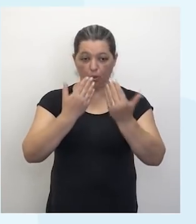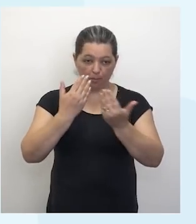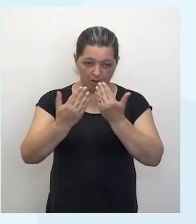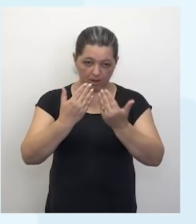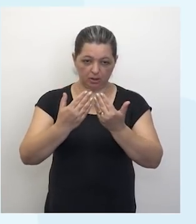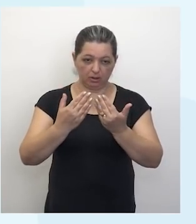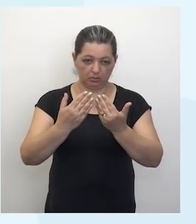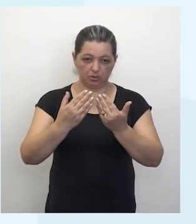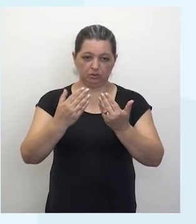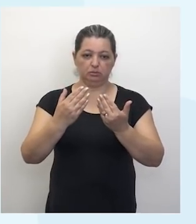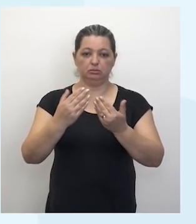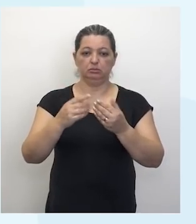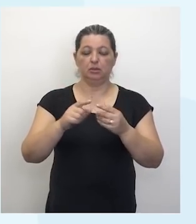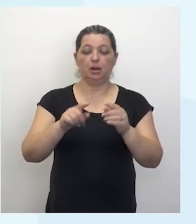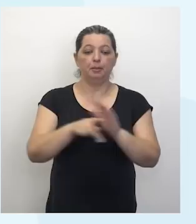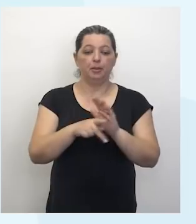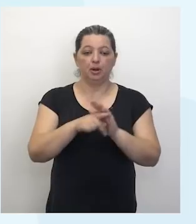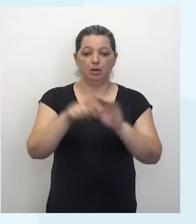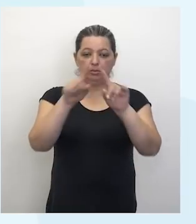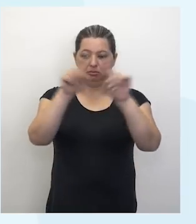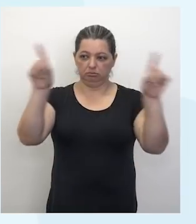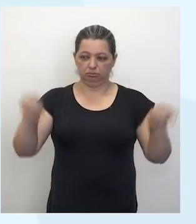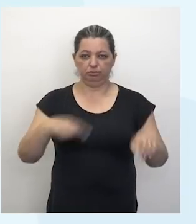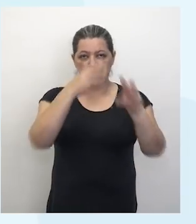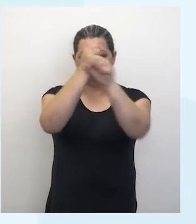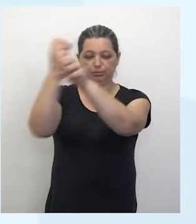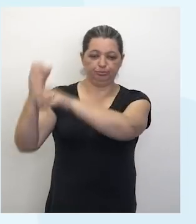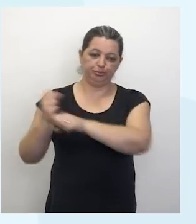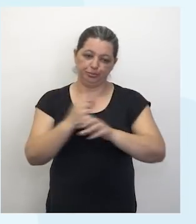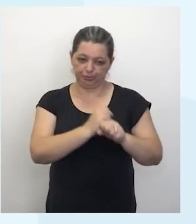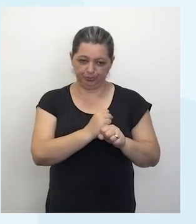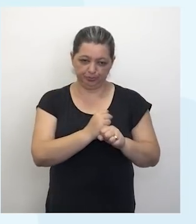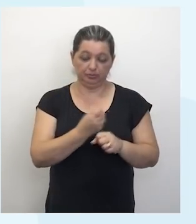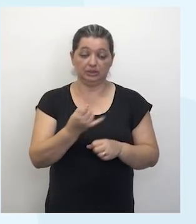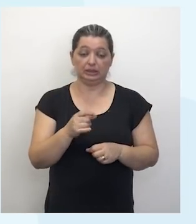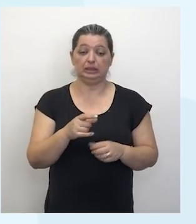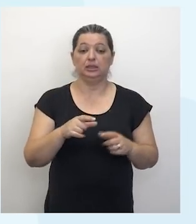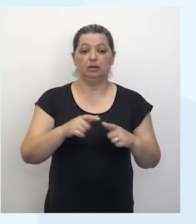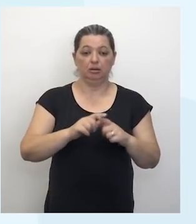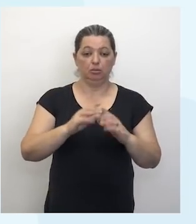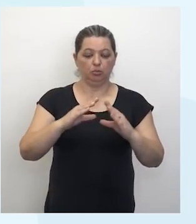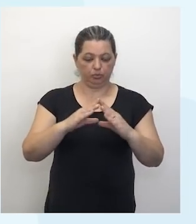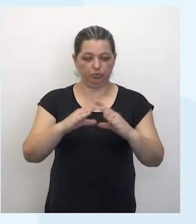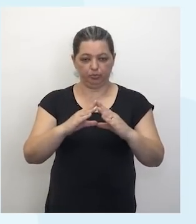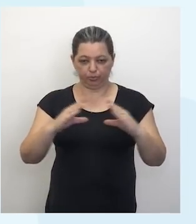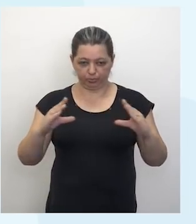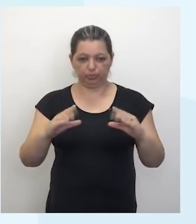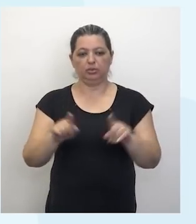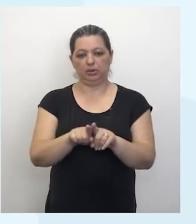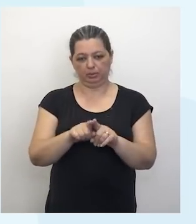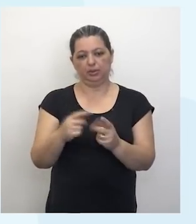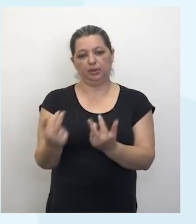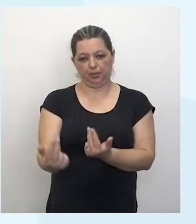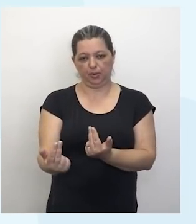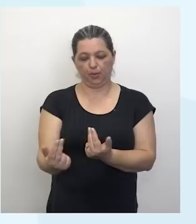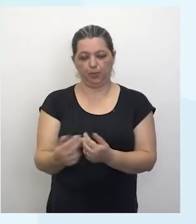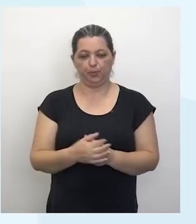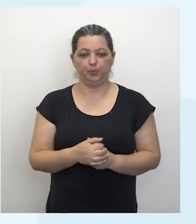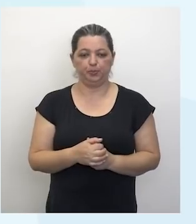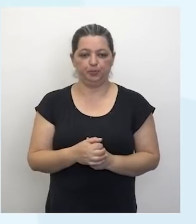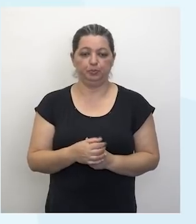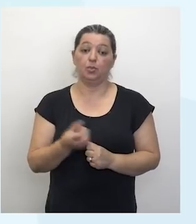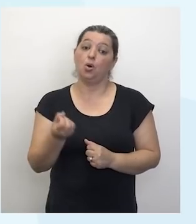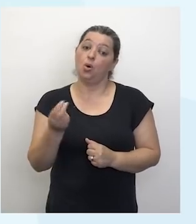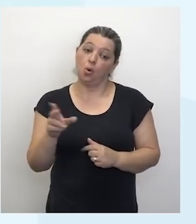comparamos lados e perímetros, tá certo? Se o lado aumenta, o perímetro também aumenta igualmente, tá certo? Ou